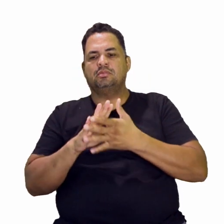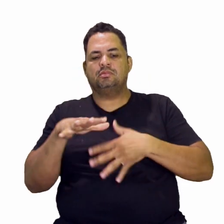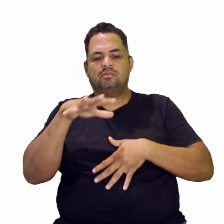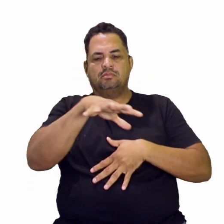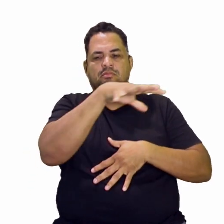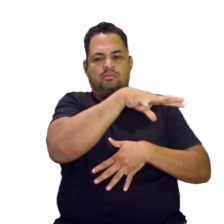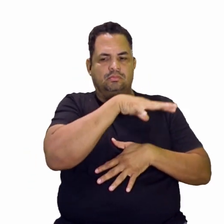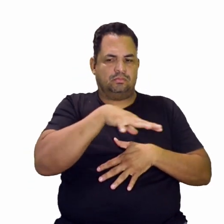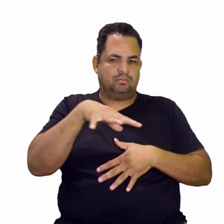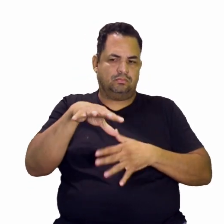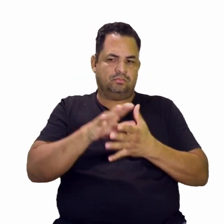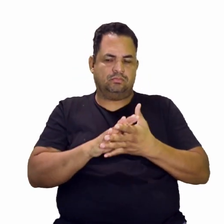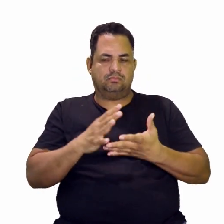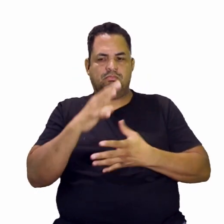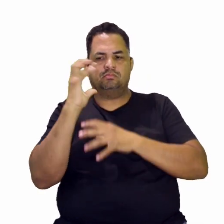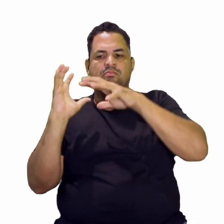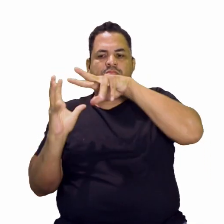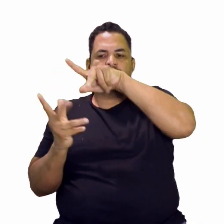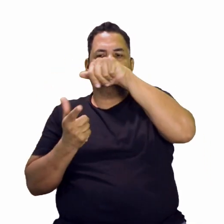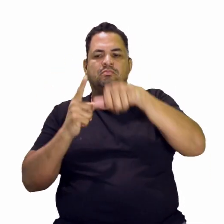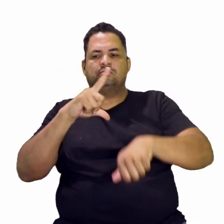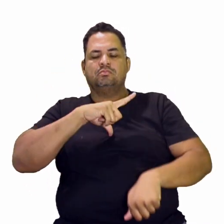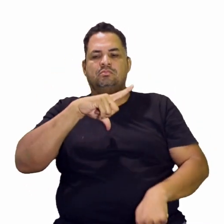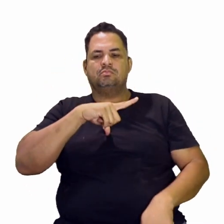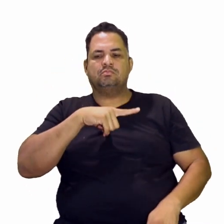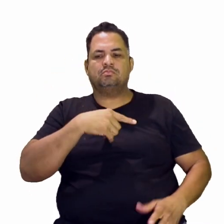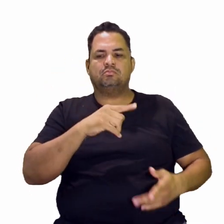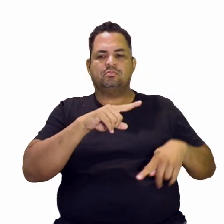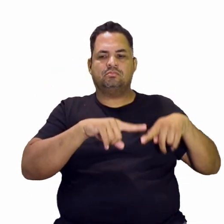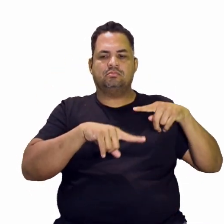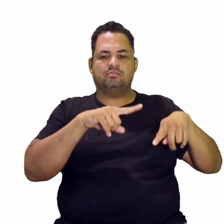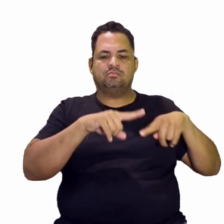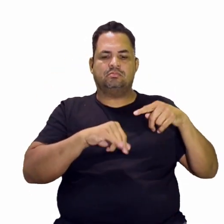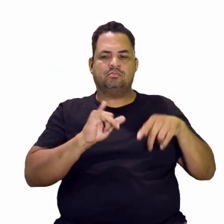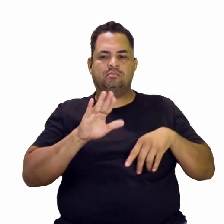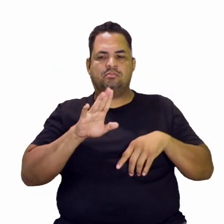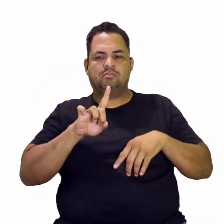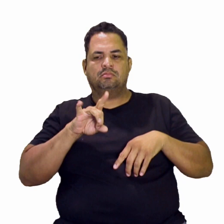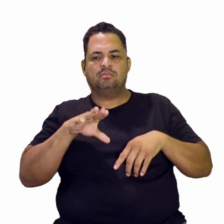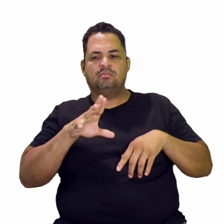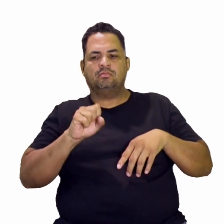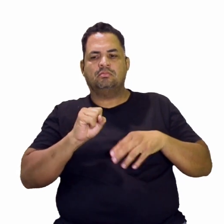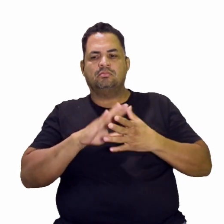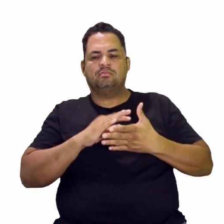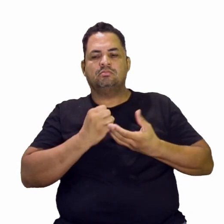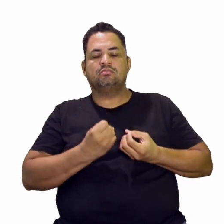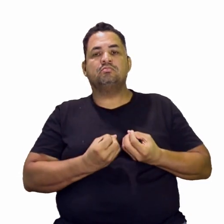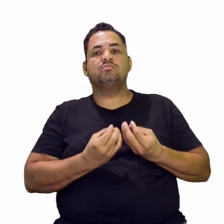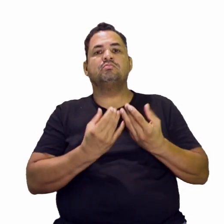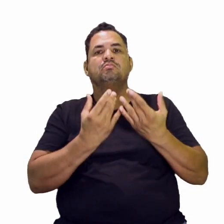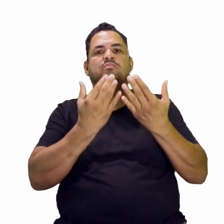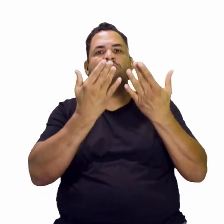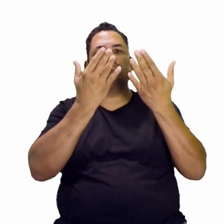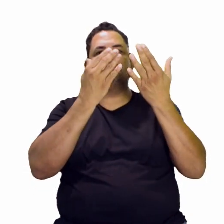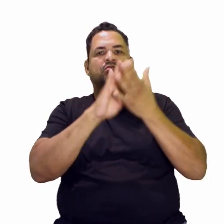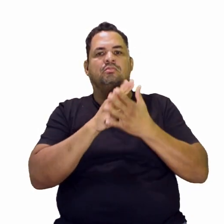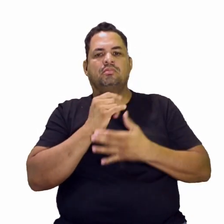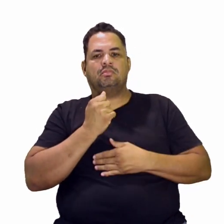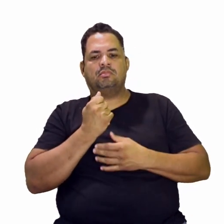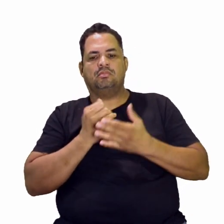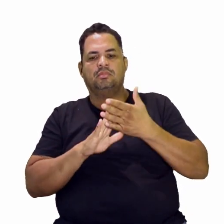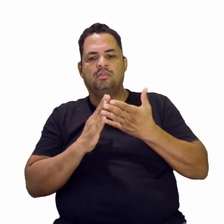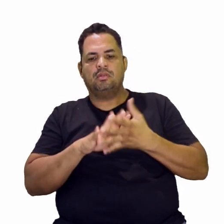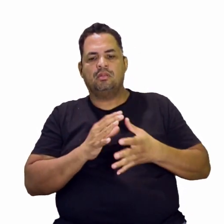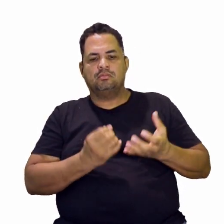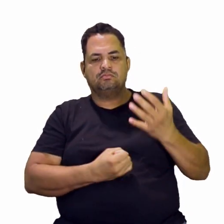planeta. Segundo eles, existiam os elementos inorgânicos que eram liberados ali pelo vapor d'água, pelas erupções